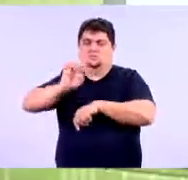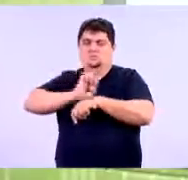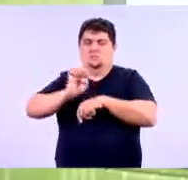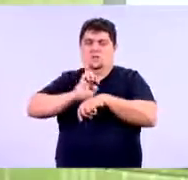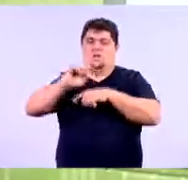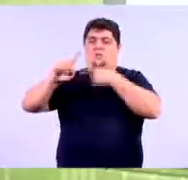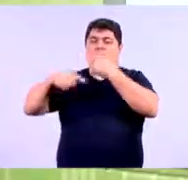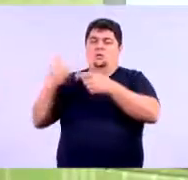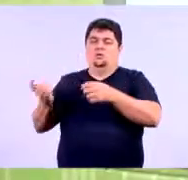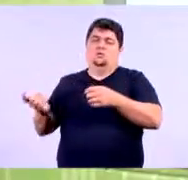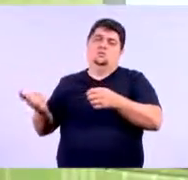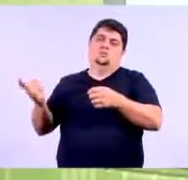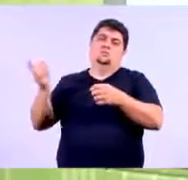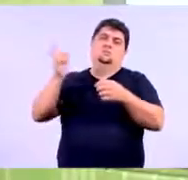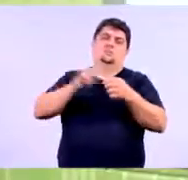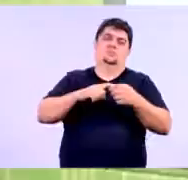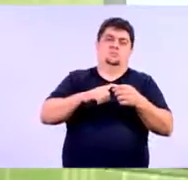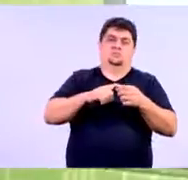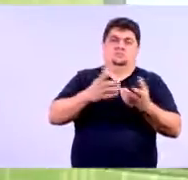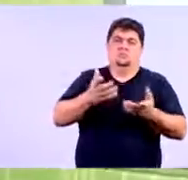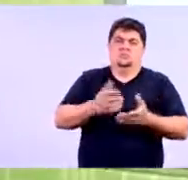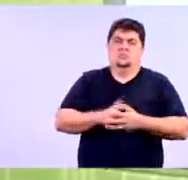devolvido ao contribuinte